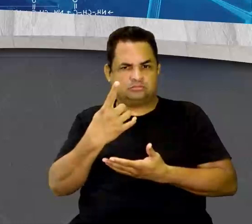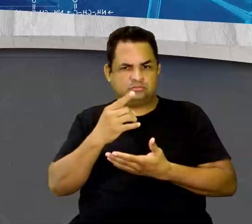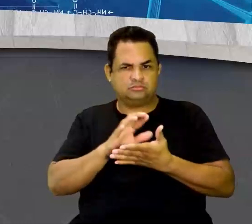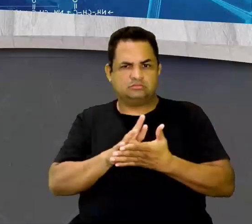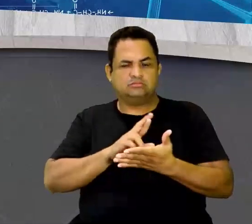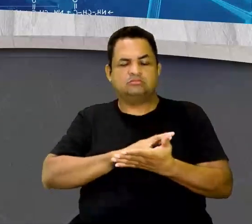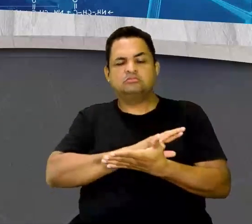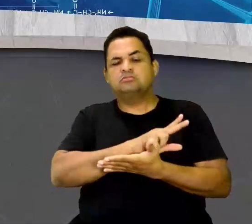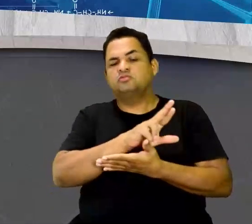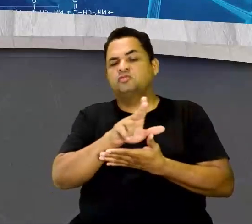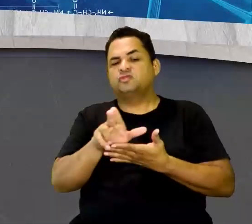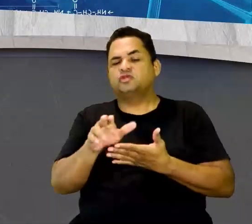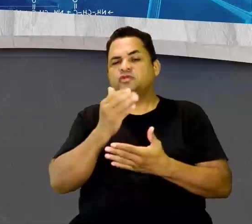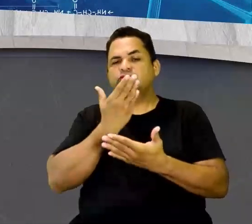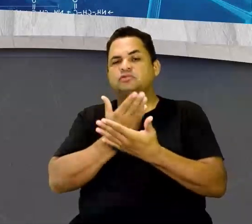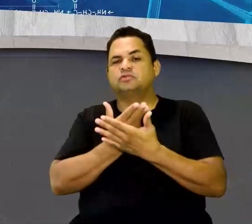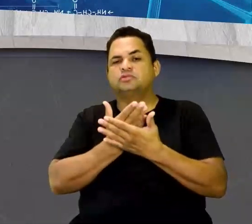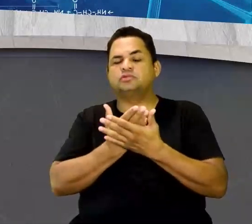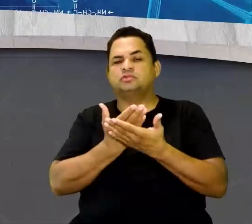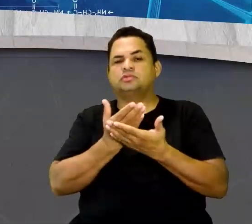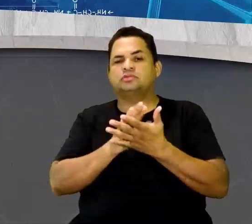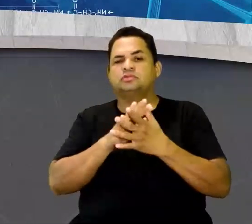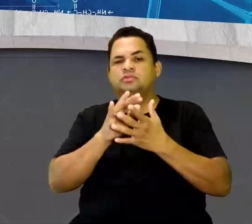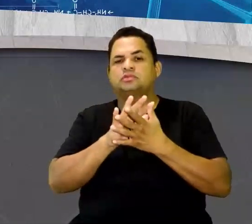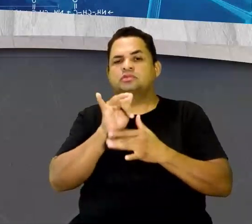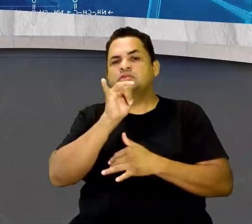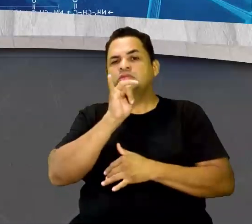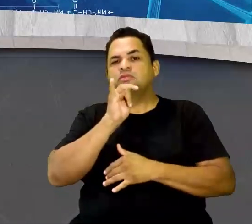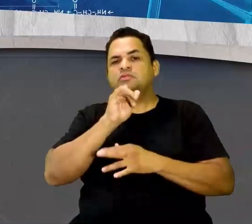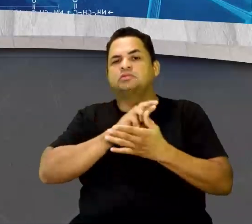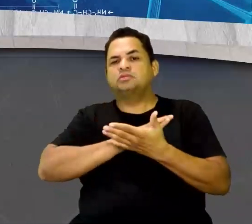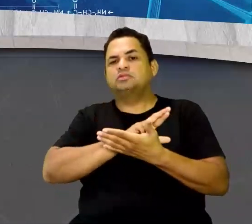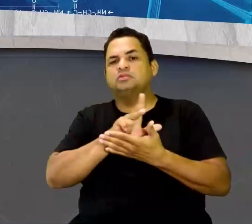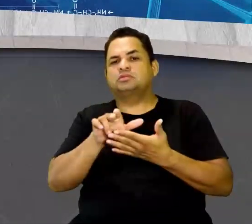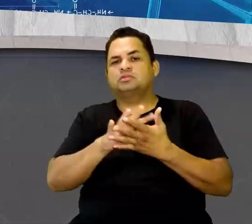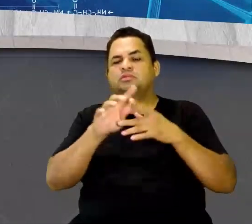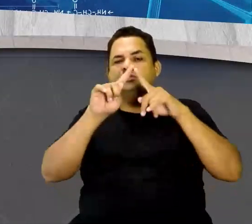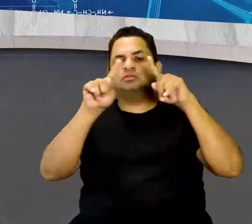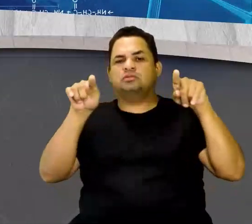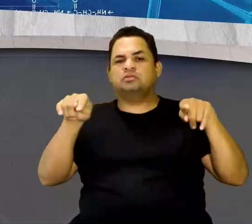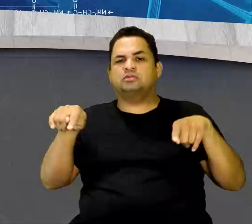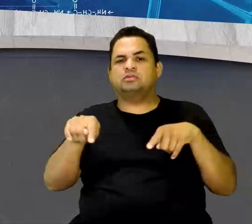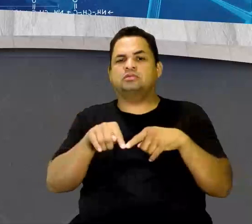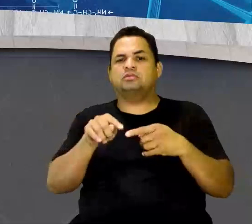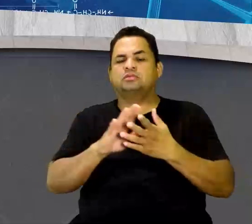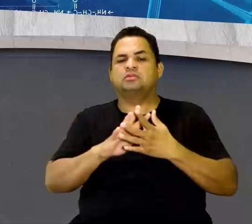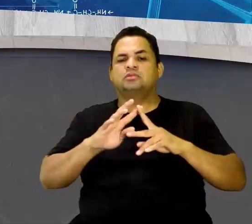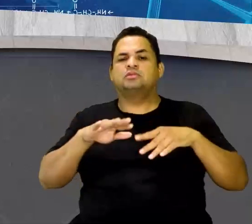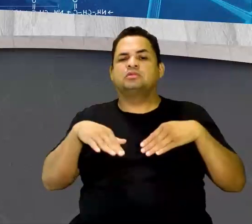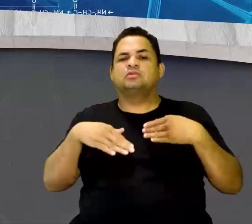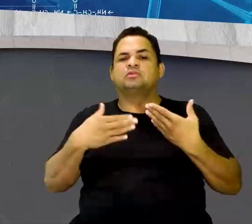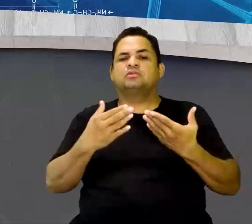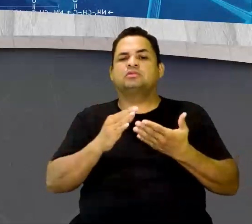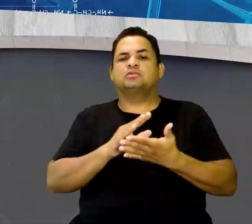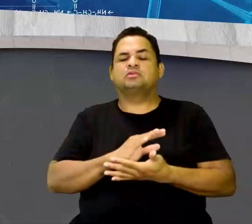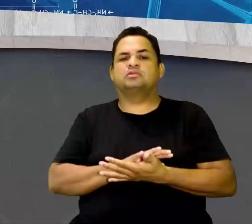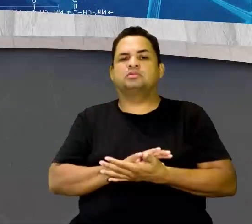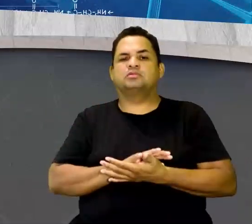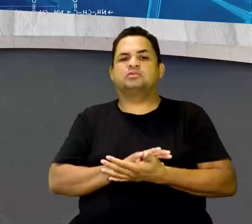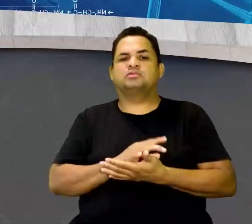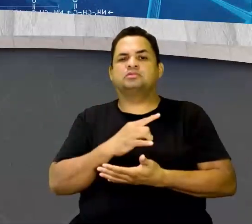vários exemplos, nós interpretamos várias tabelas nas quais